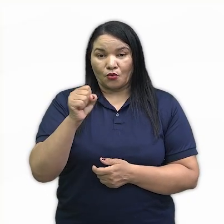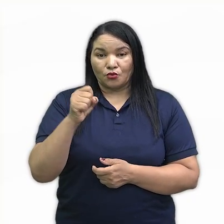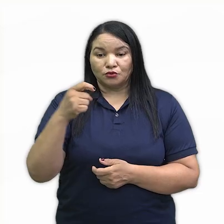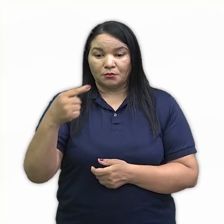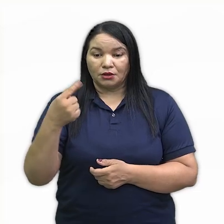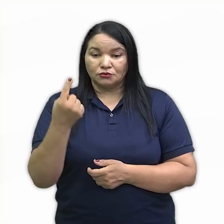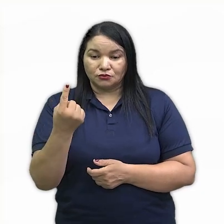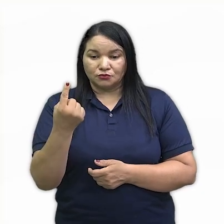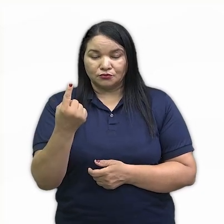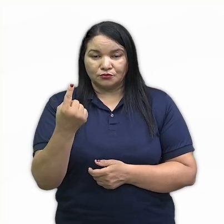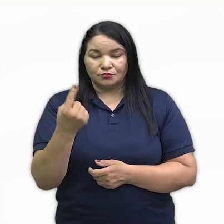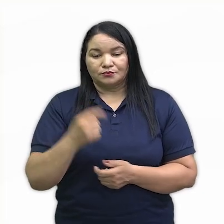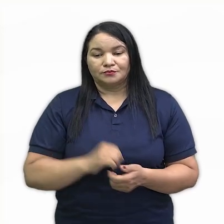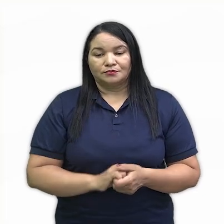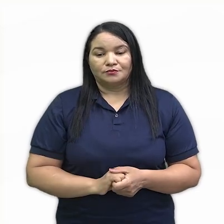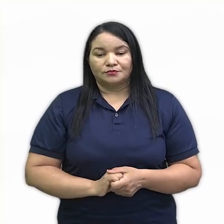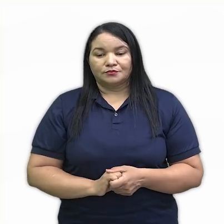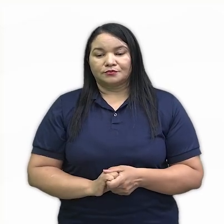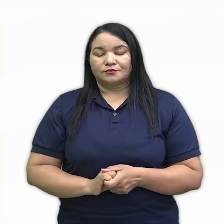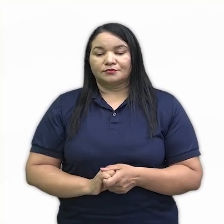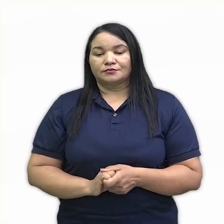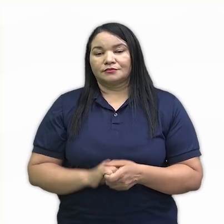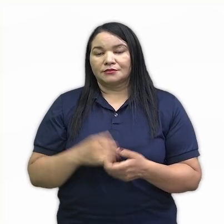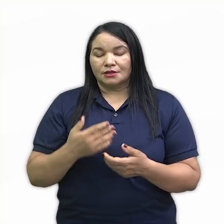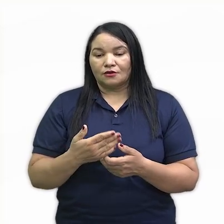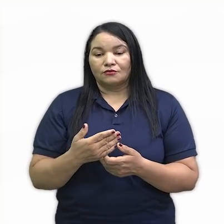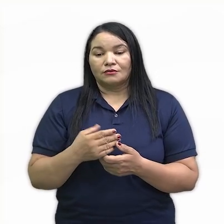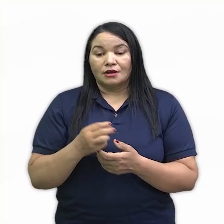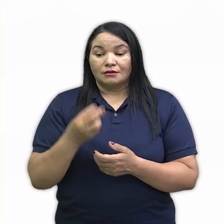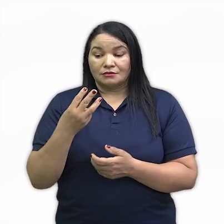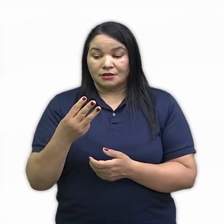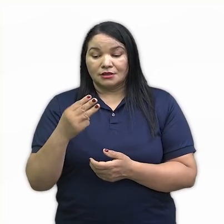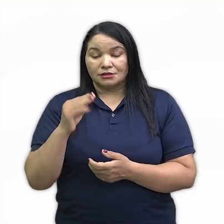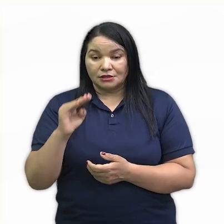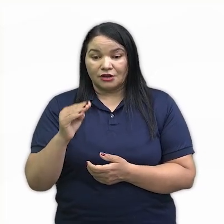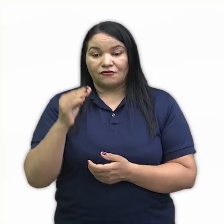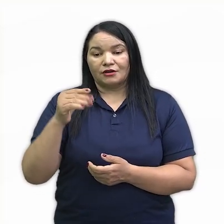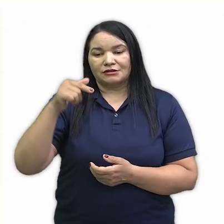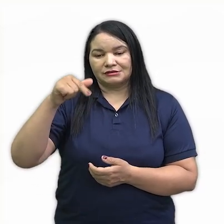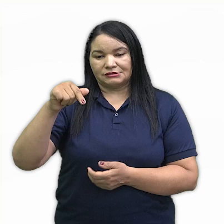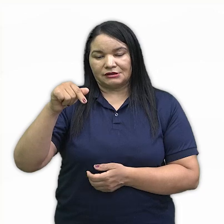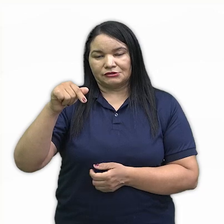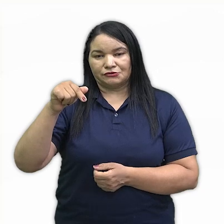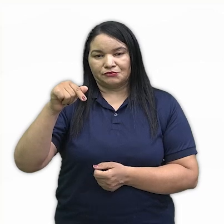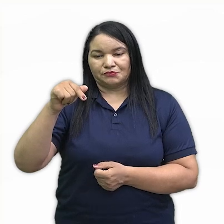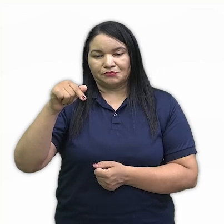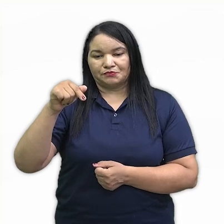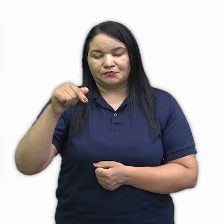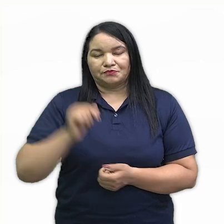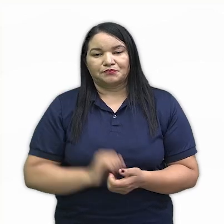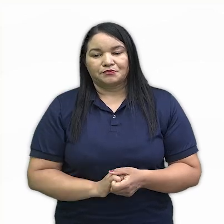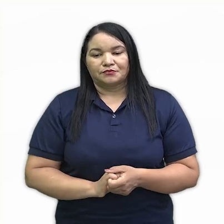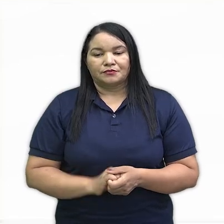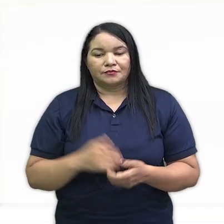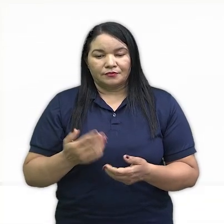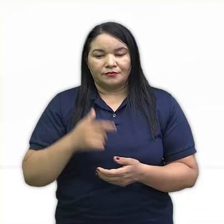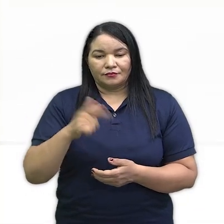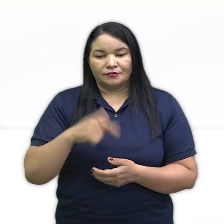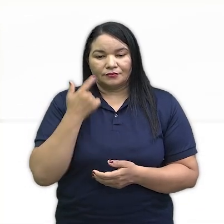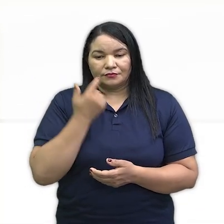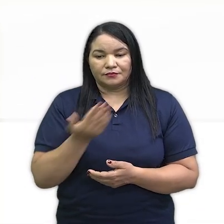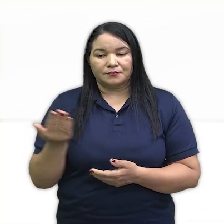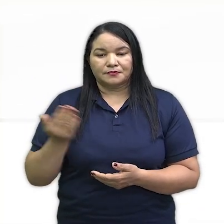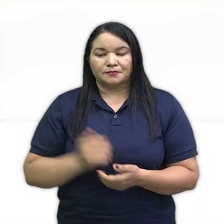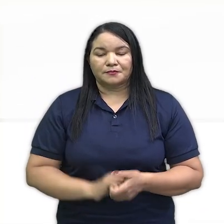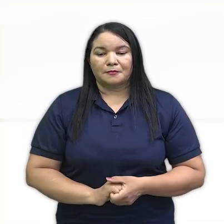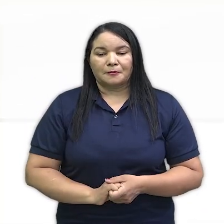seja, 3 elevado a sétima potência. Vamos subir aqui um pouquinho para a gente